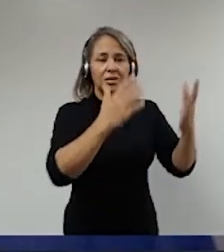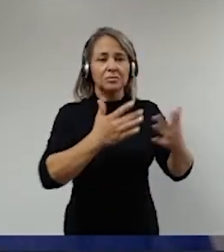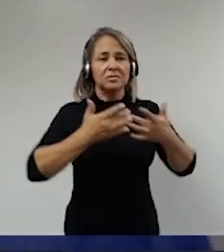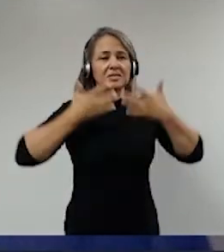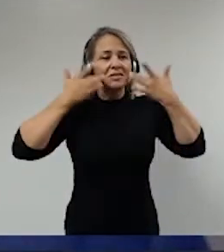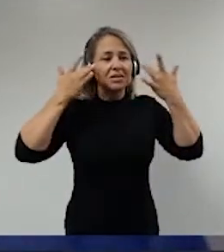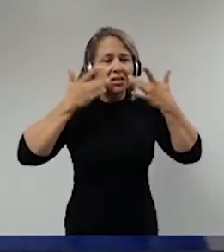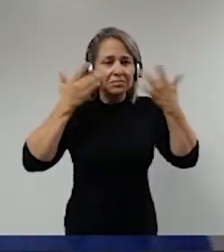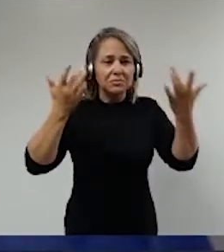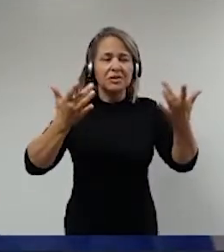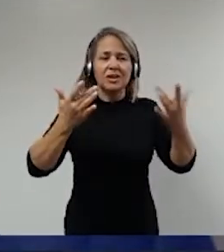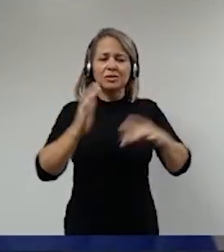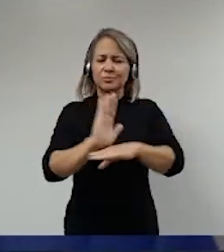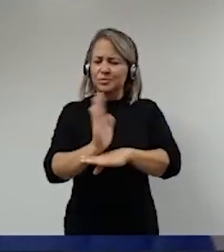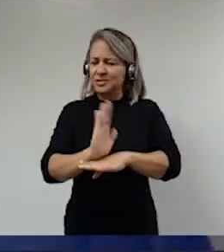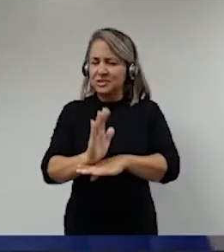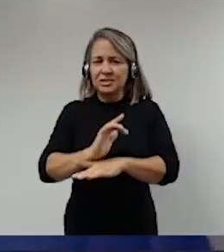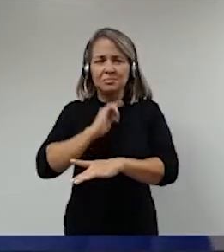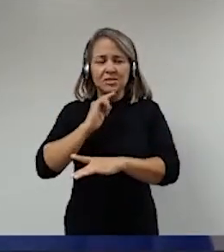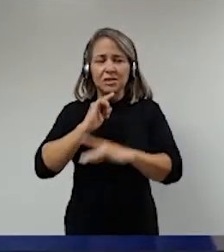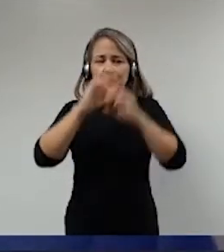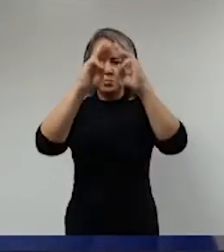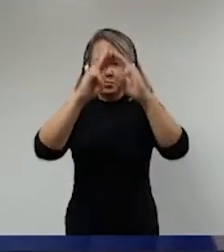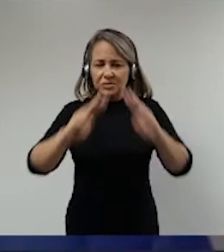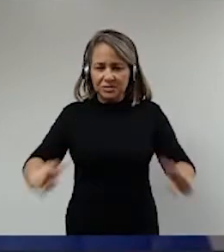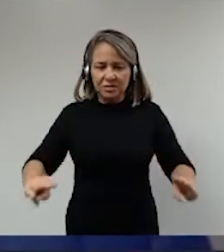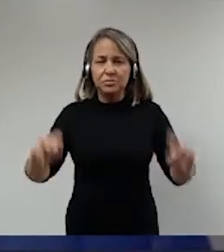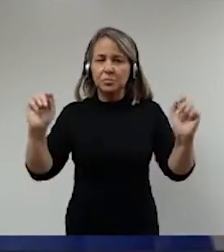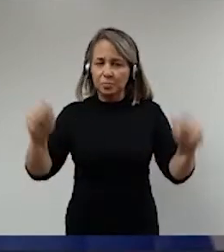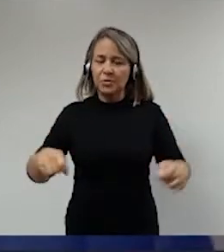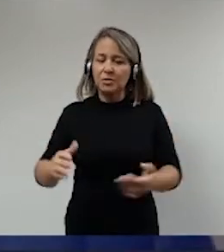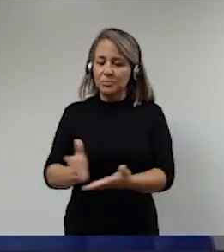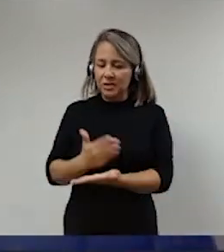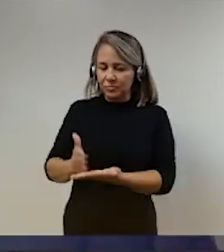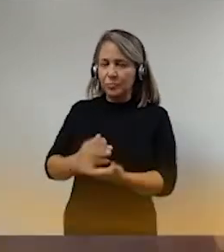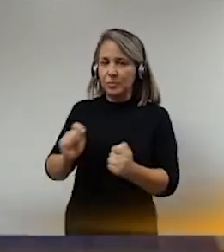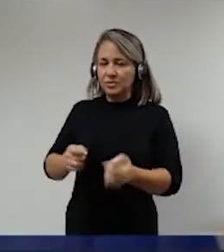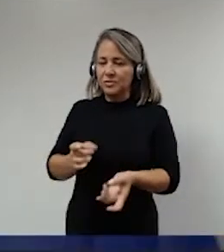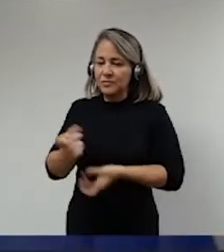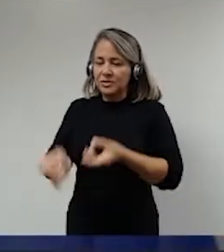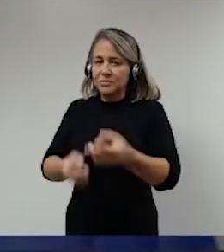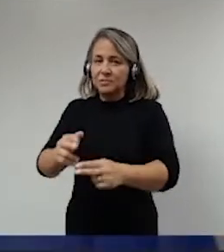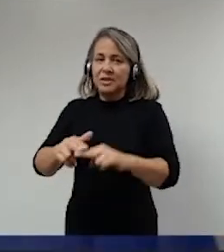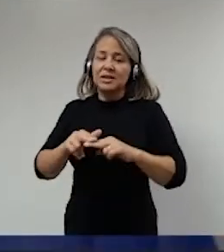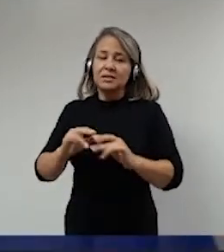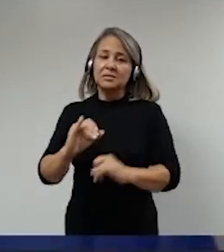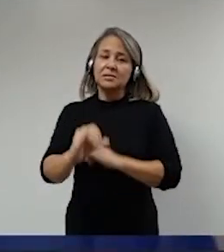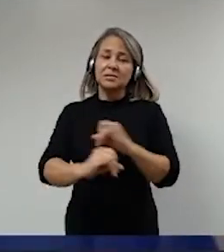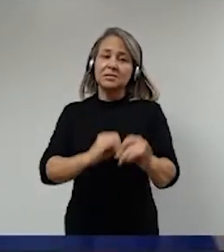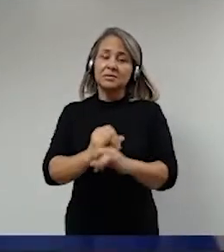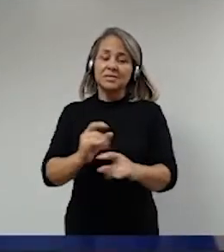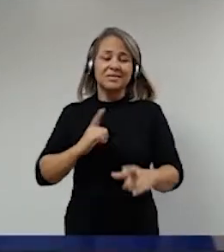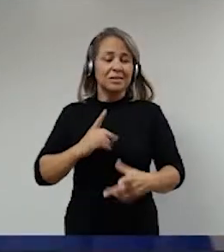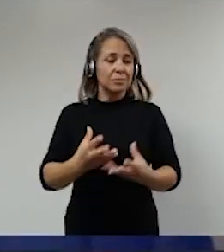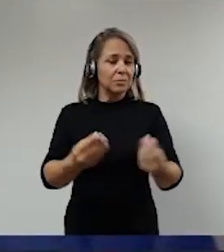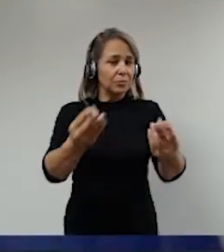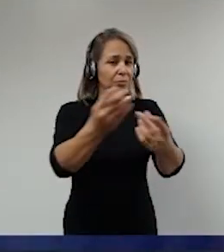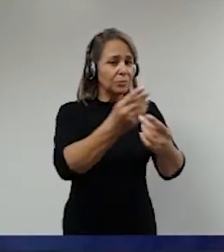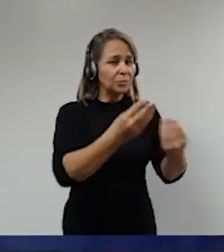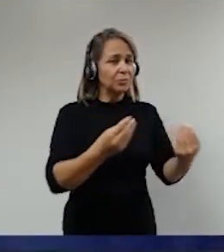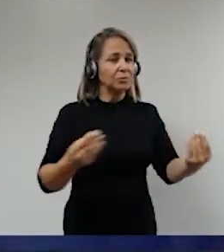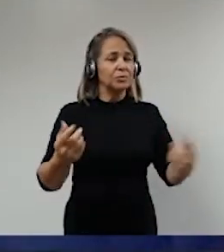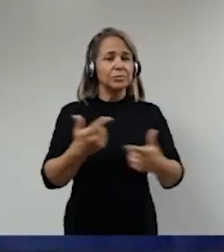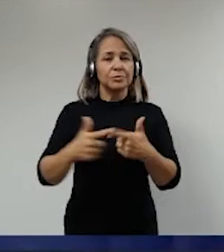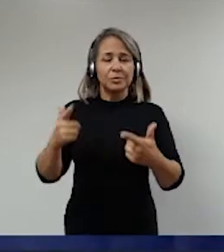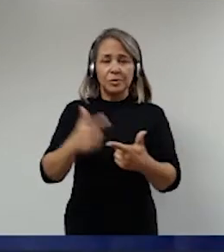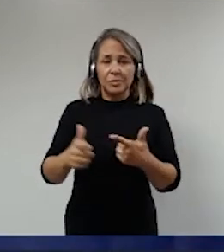museus também não, os livros ainda podem ser vendidos pela internet, mas nós temos uma série de problemas, né?